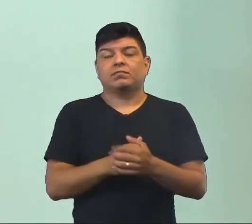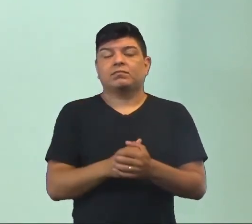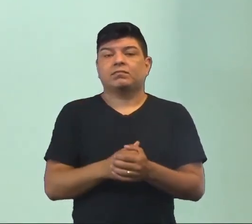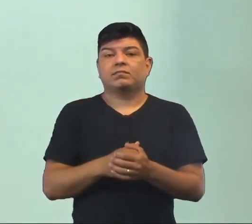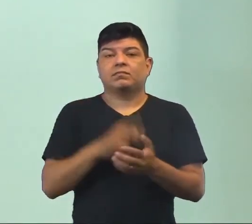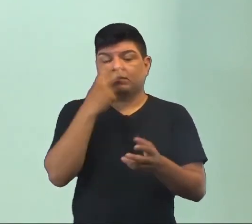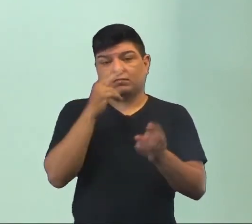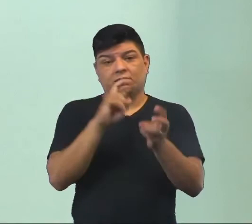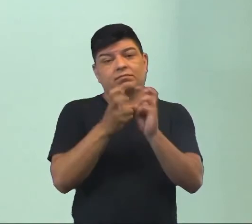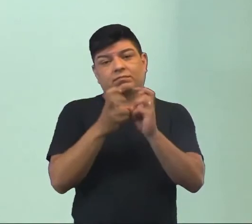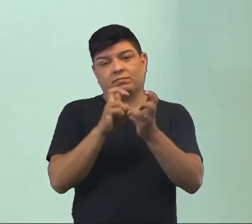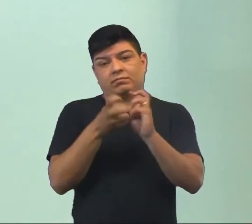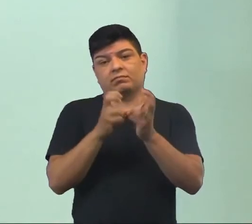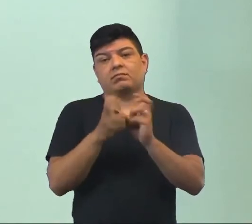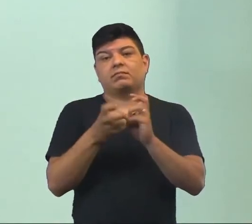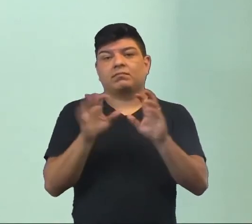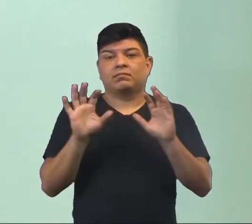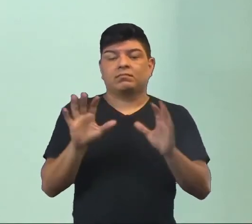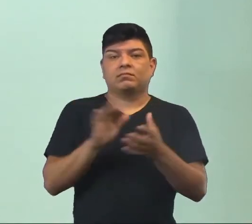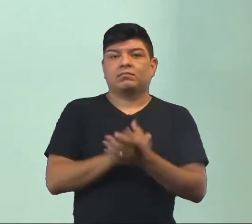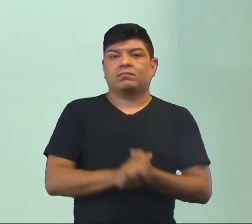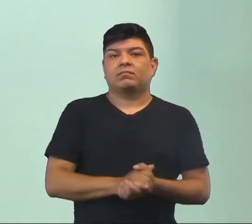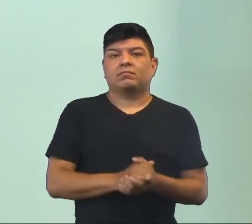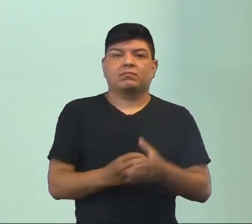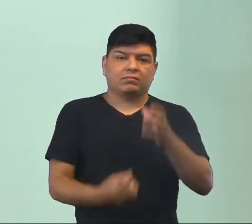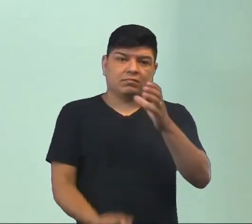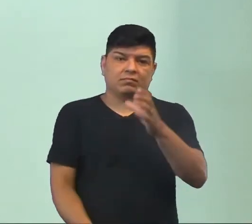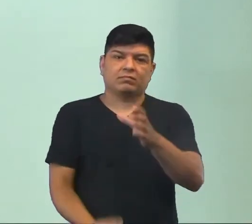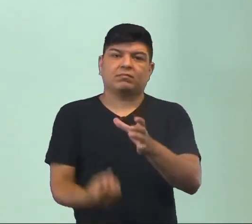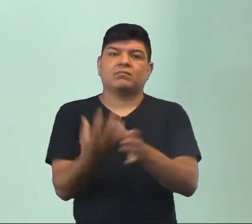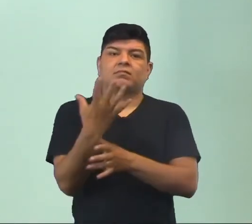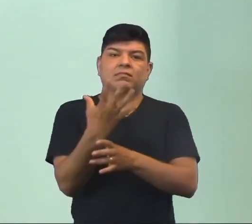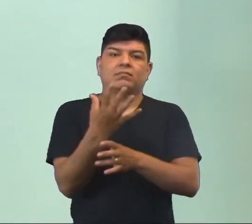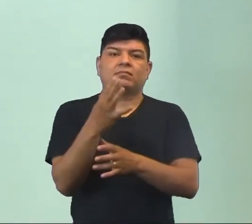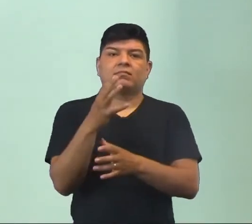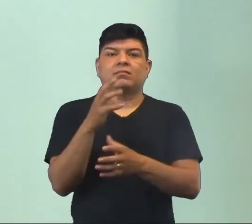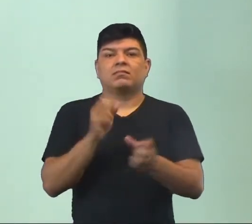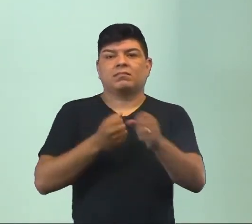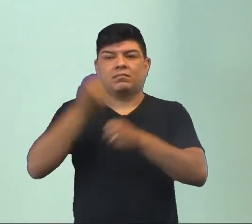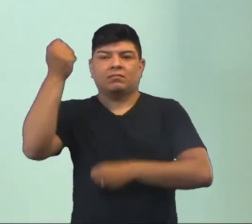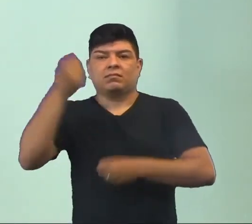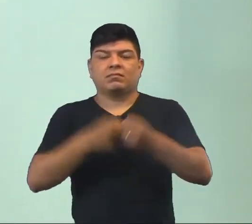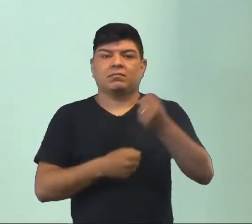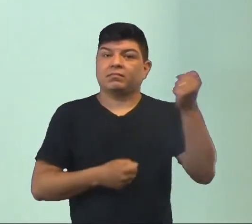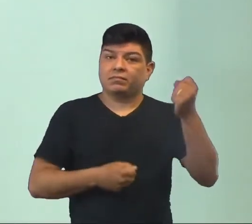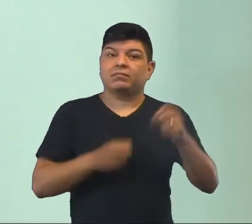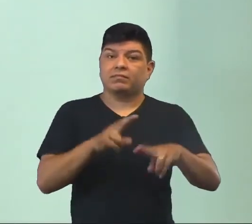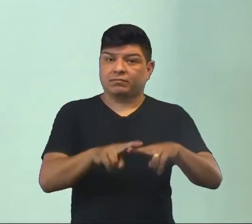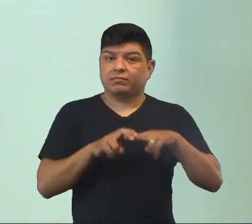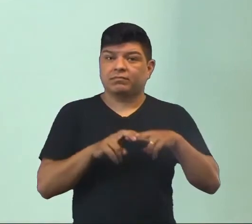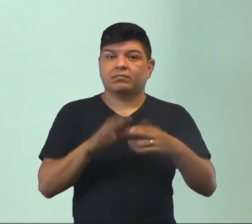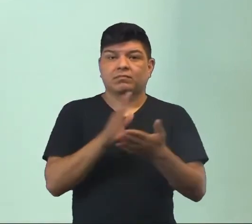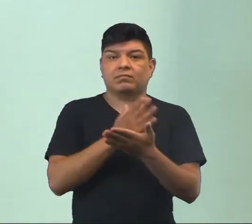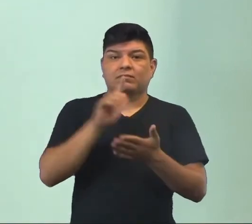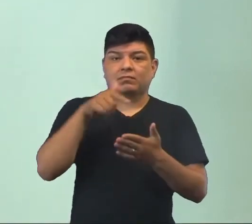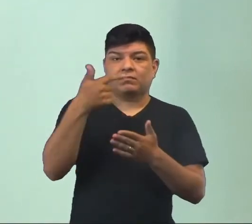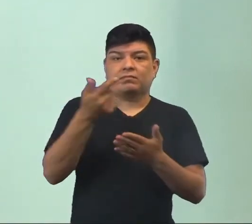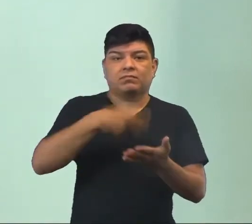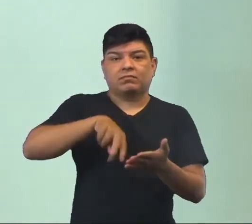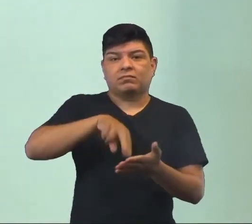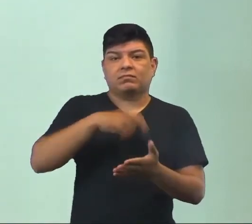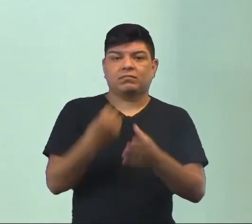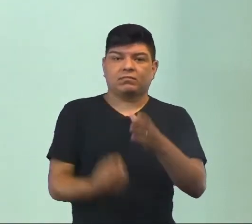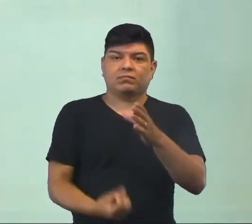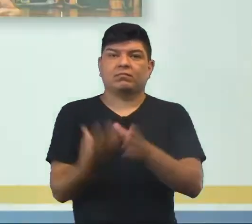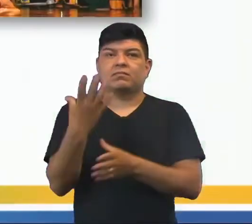foram os capoeiristas que deram origem ao frevo. Então, a gente vai falar sobre mais algumas danças e as